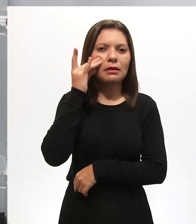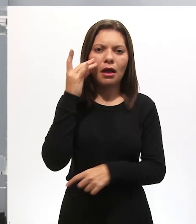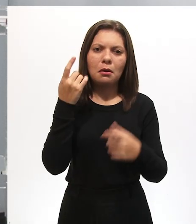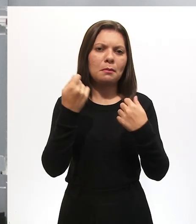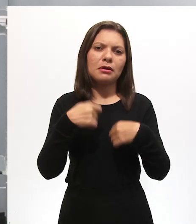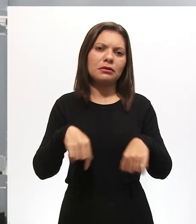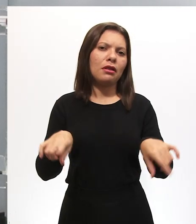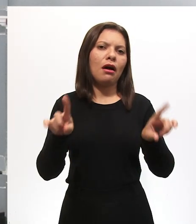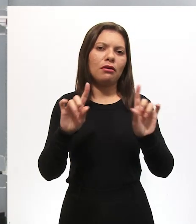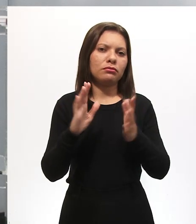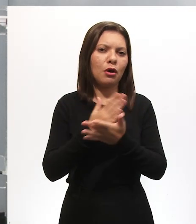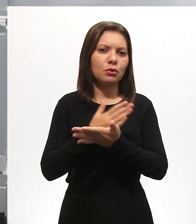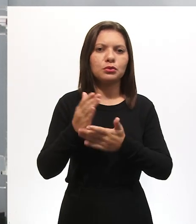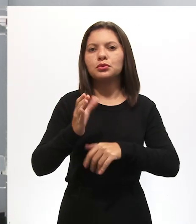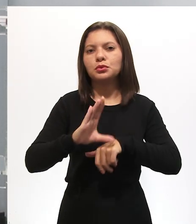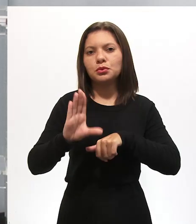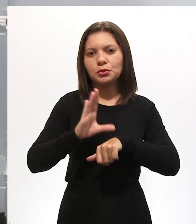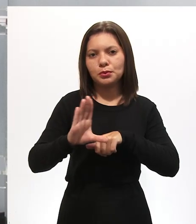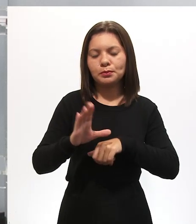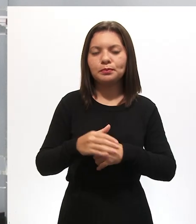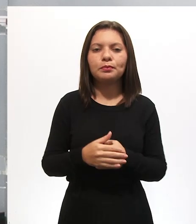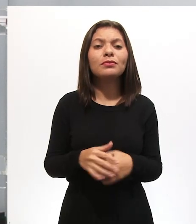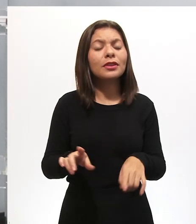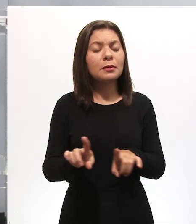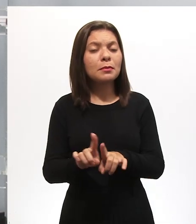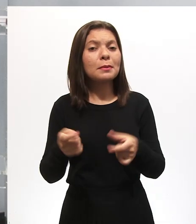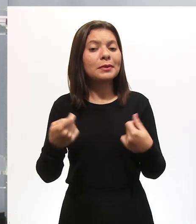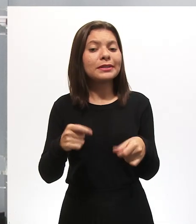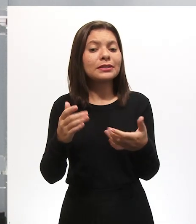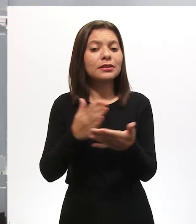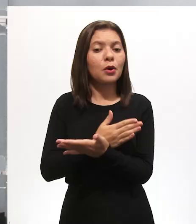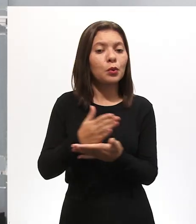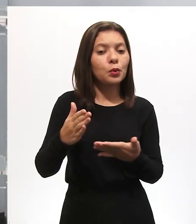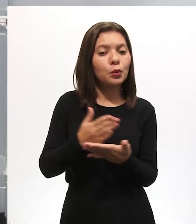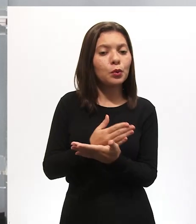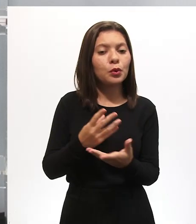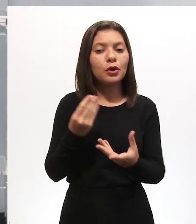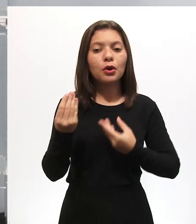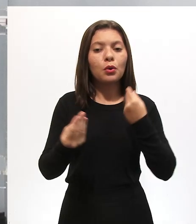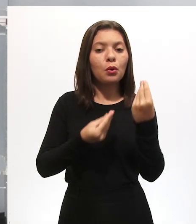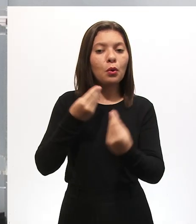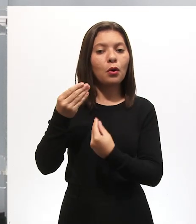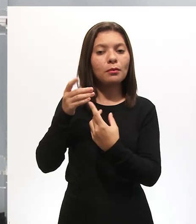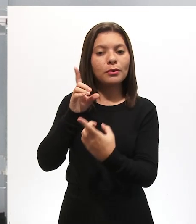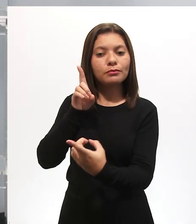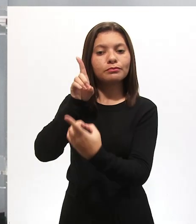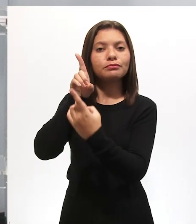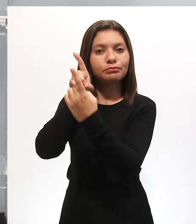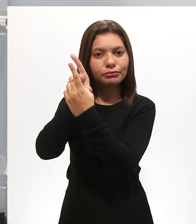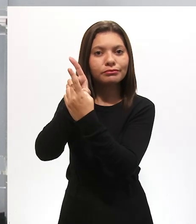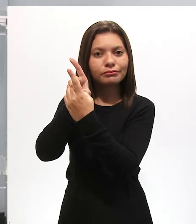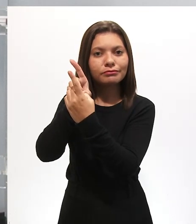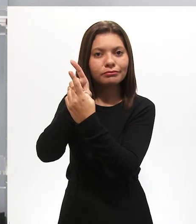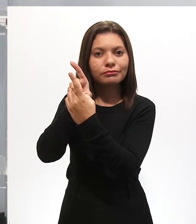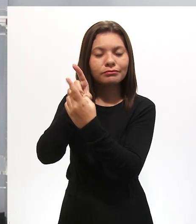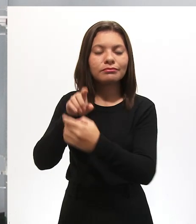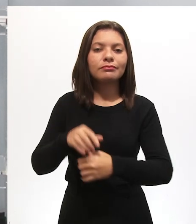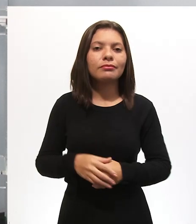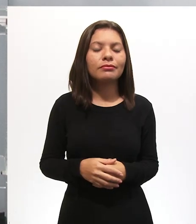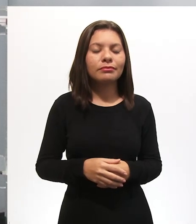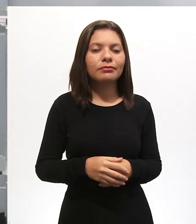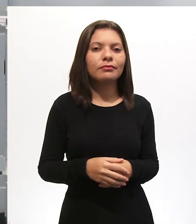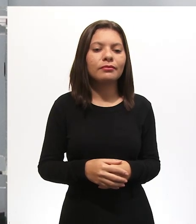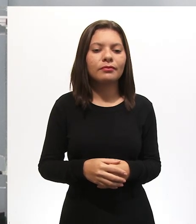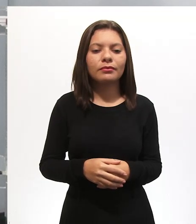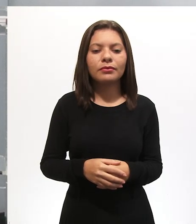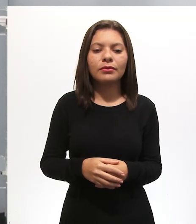determinados cursos. E momentos síncronos, sim, momento em que o aluno vai ter interação com o professor, por mais que não seja